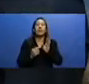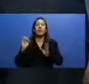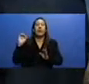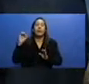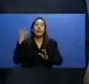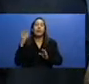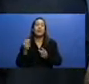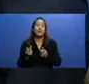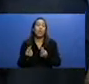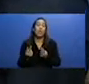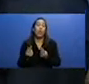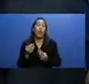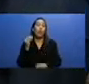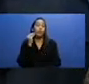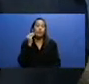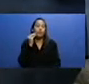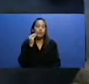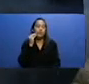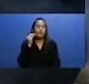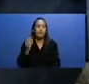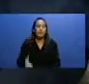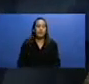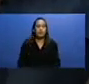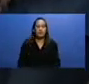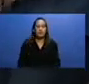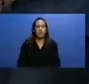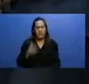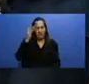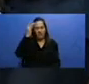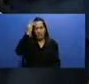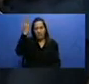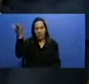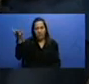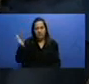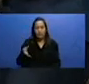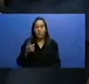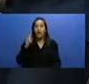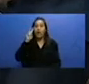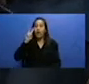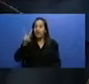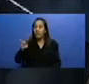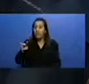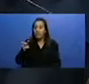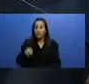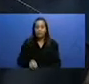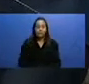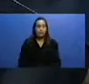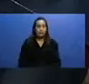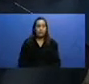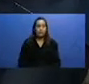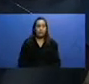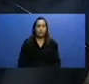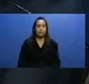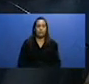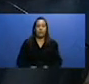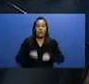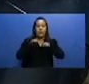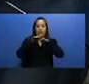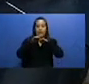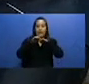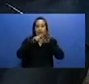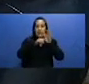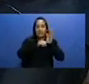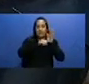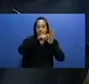quer dizer, que estão empatadas? Também é fácil analisar no gráfico de colunas. Eu vou analisar as colunas que